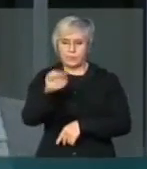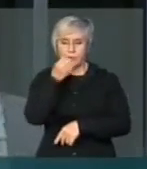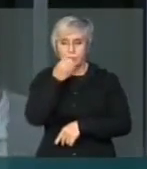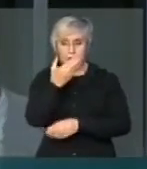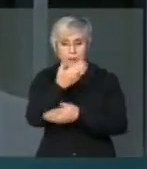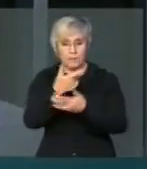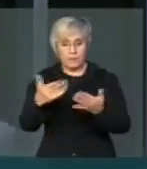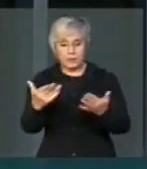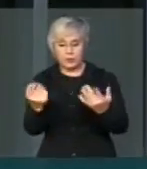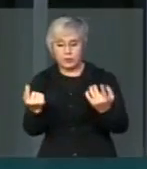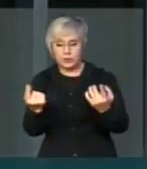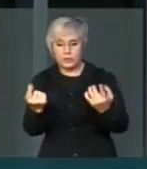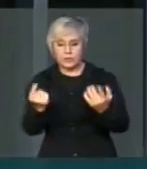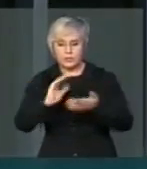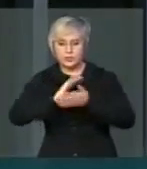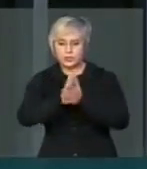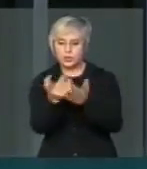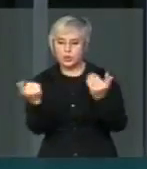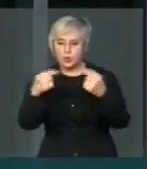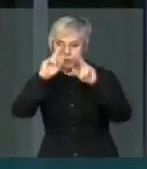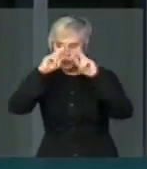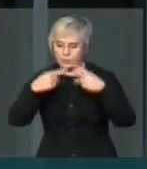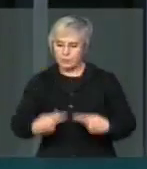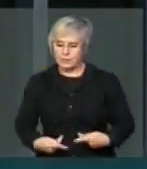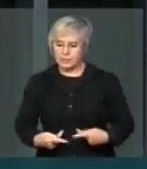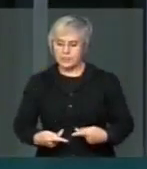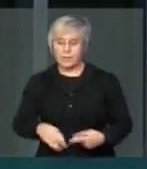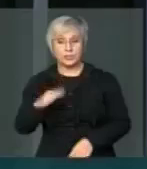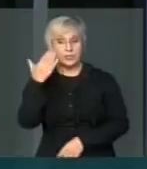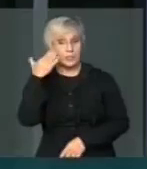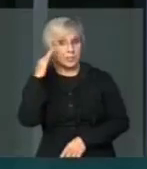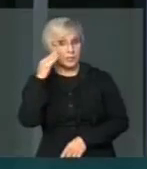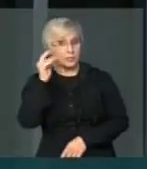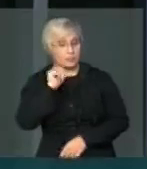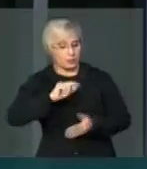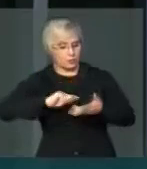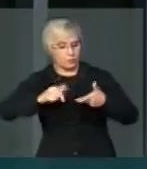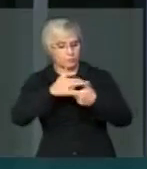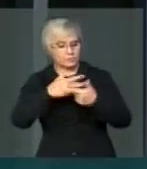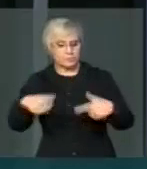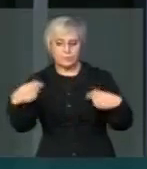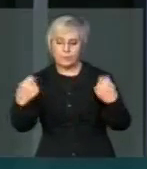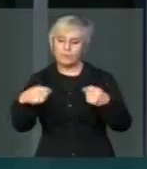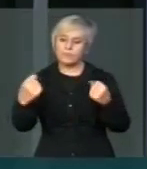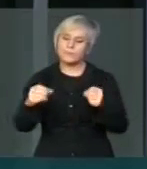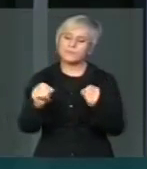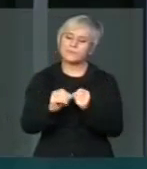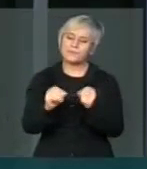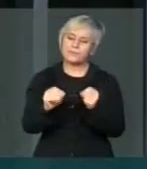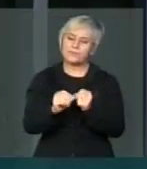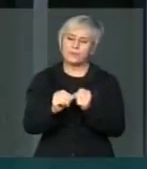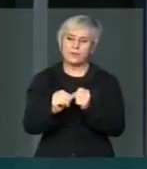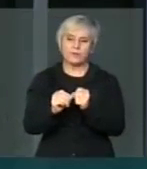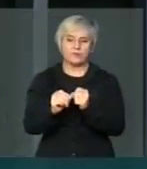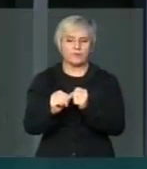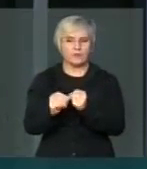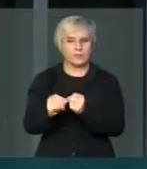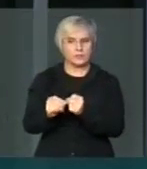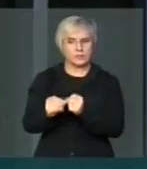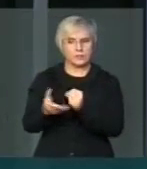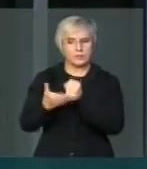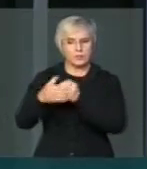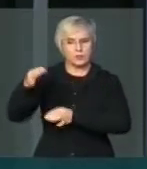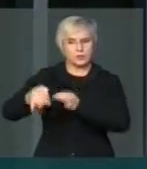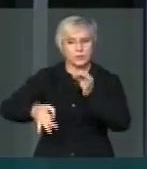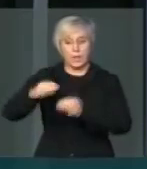prática de delitos contra a humanidade, entende-se que essas medidas devem ser realizadas, ainda que judicialmente, de forma